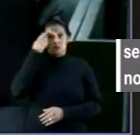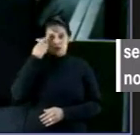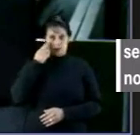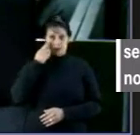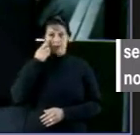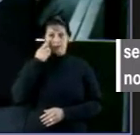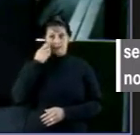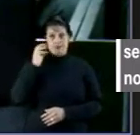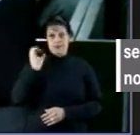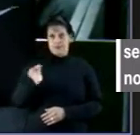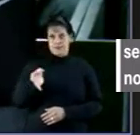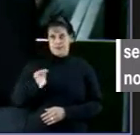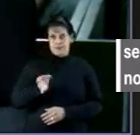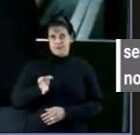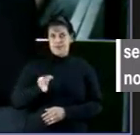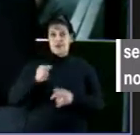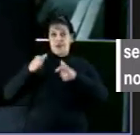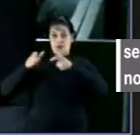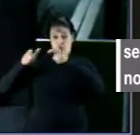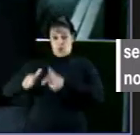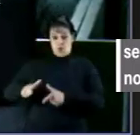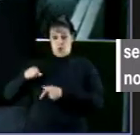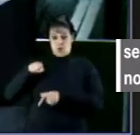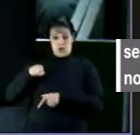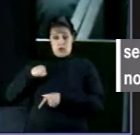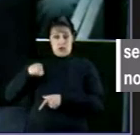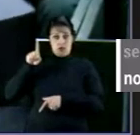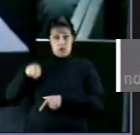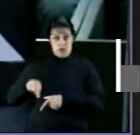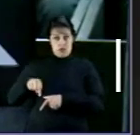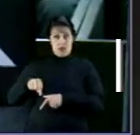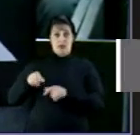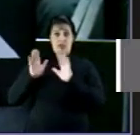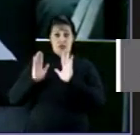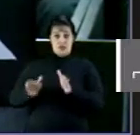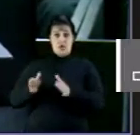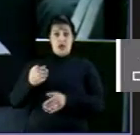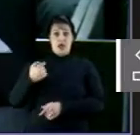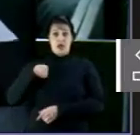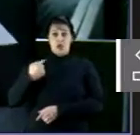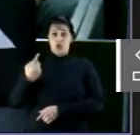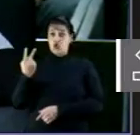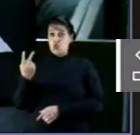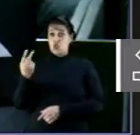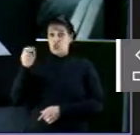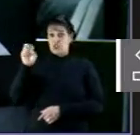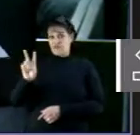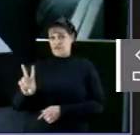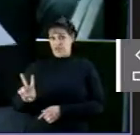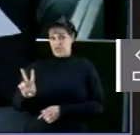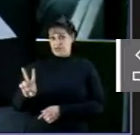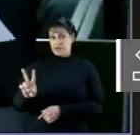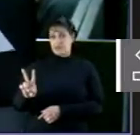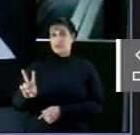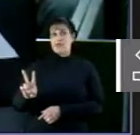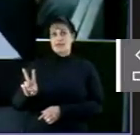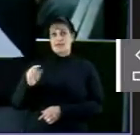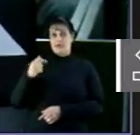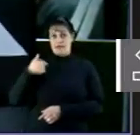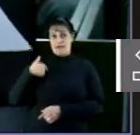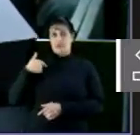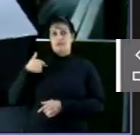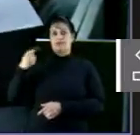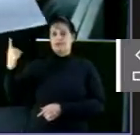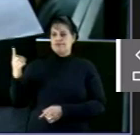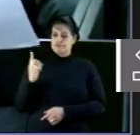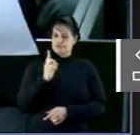República Imperial e republicana que por duas vezes me conduziu as posições